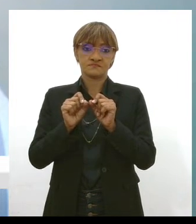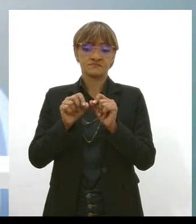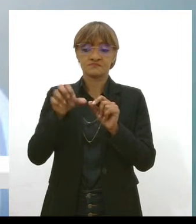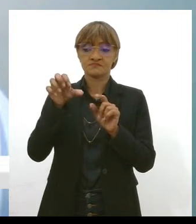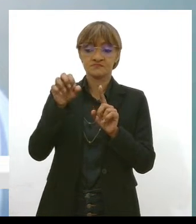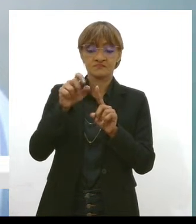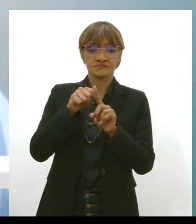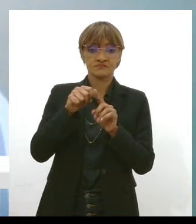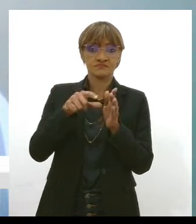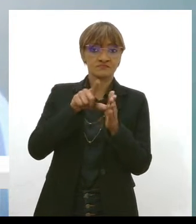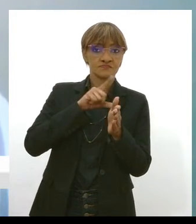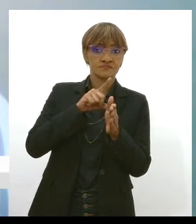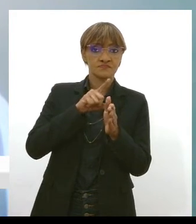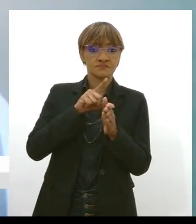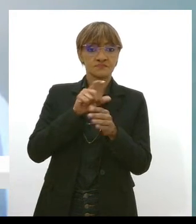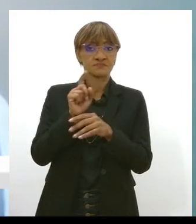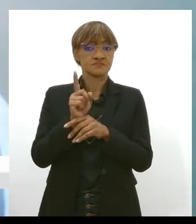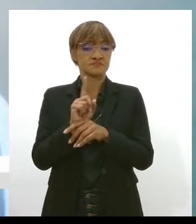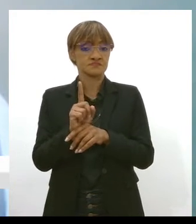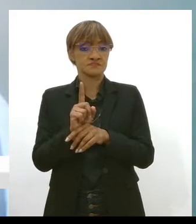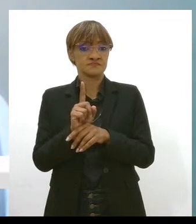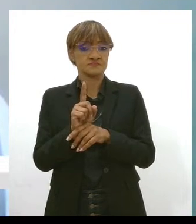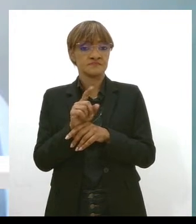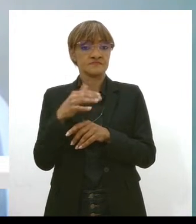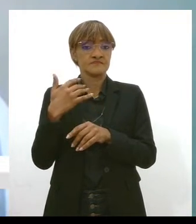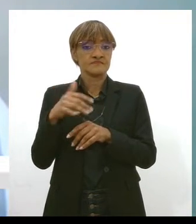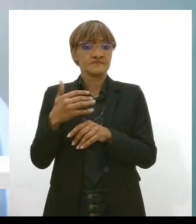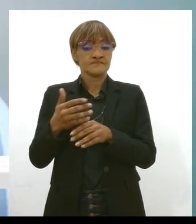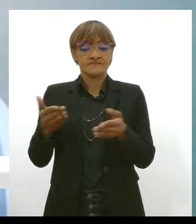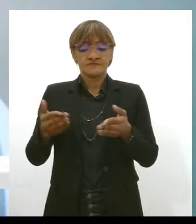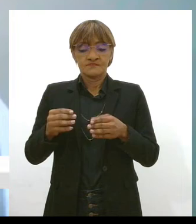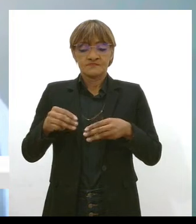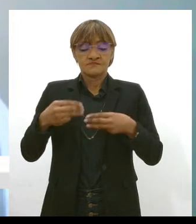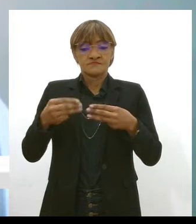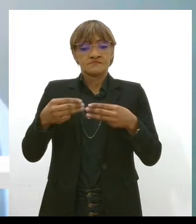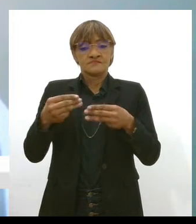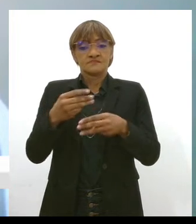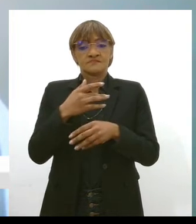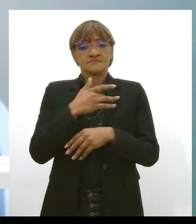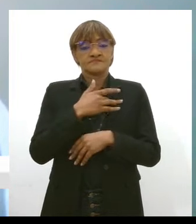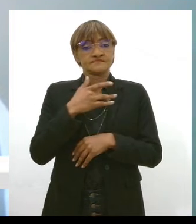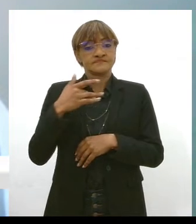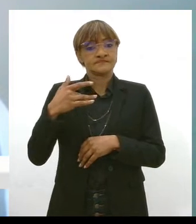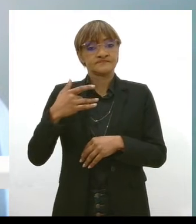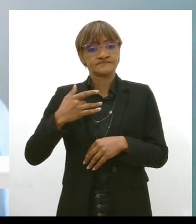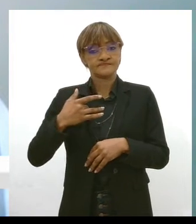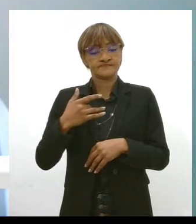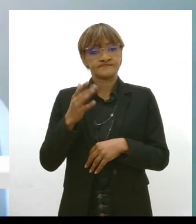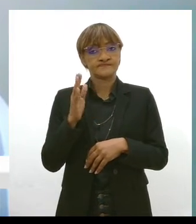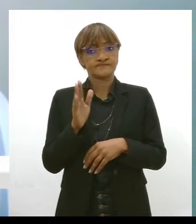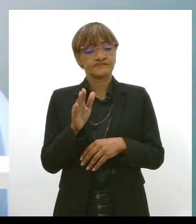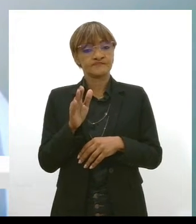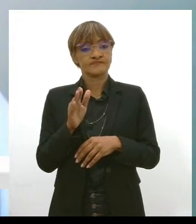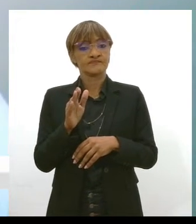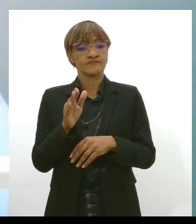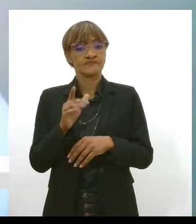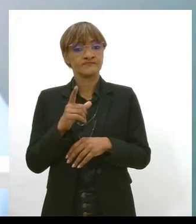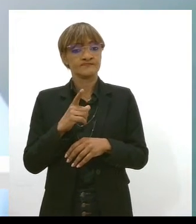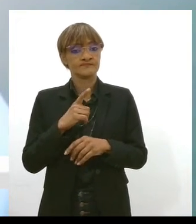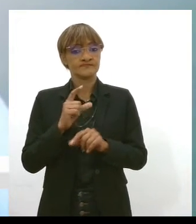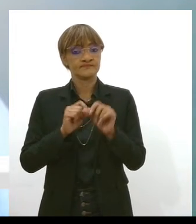Né? E, recentemente, o Ministério da Saúde fez uma reformulação no manual de alto risco